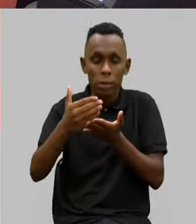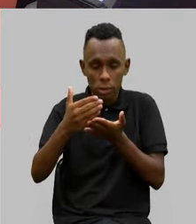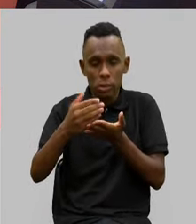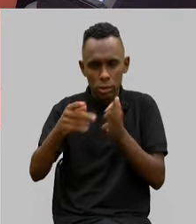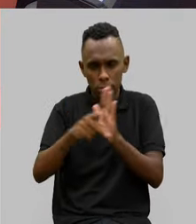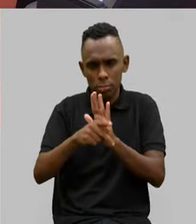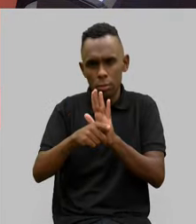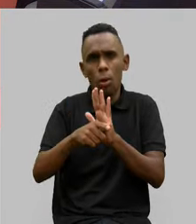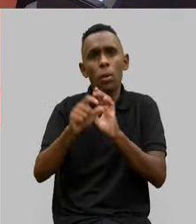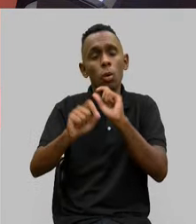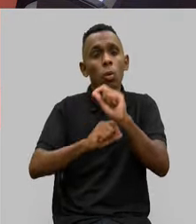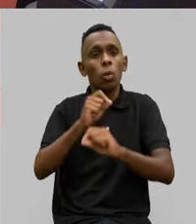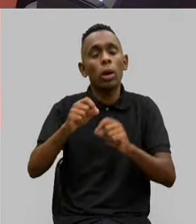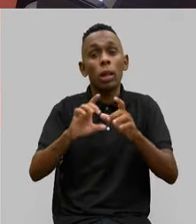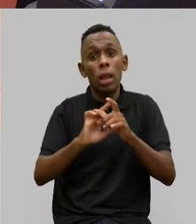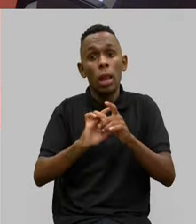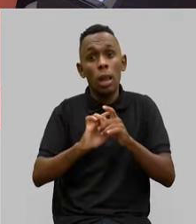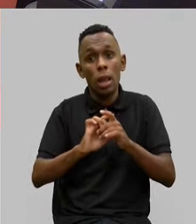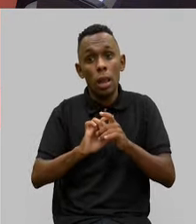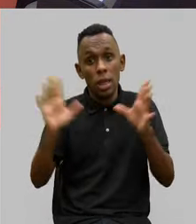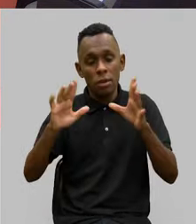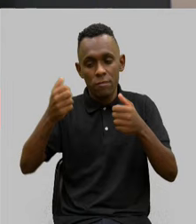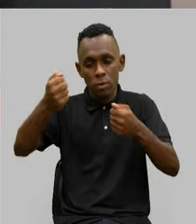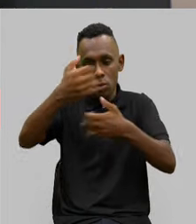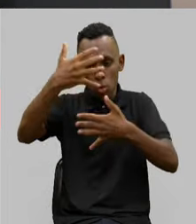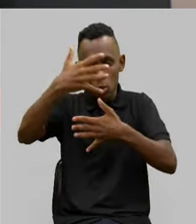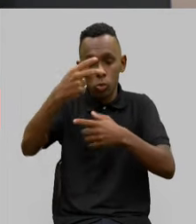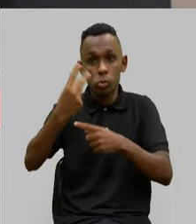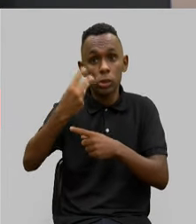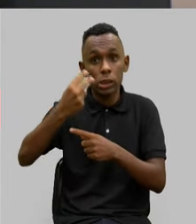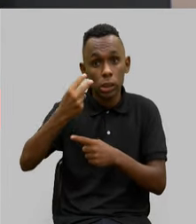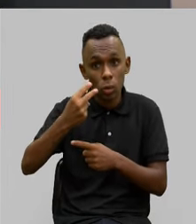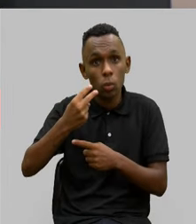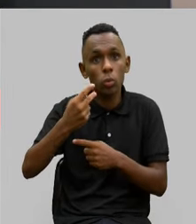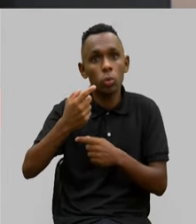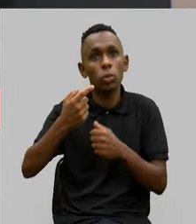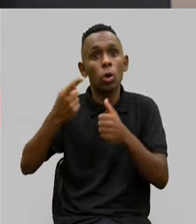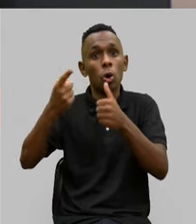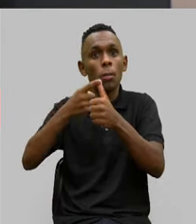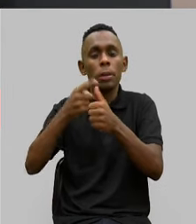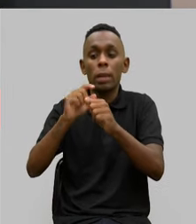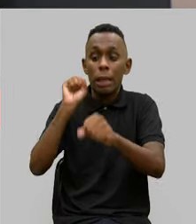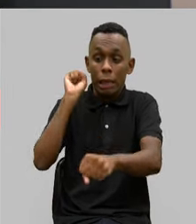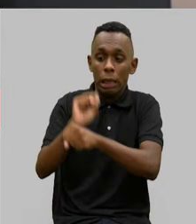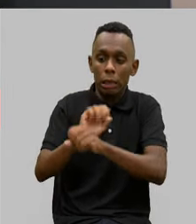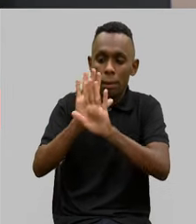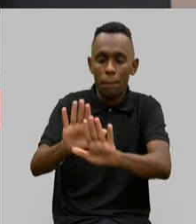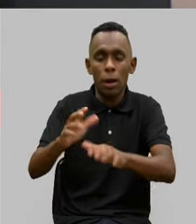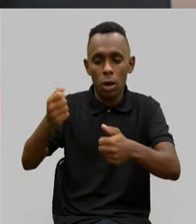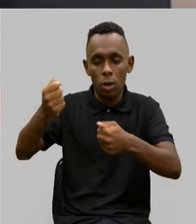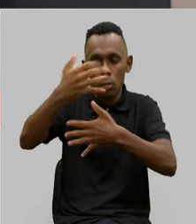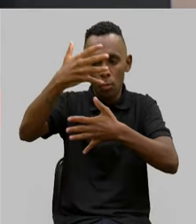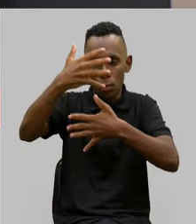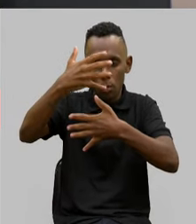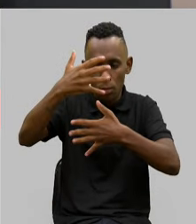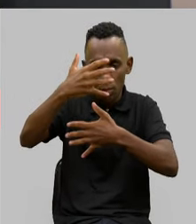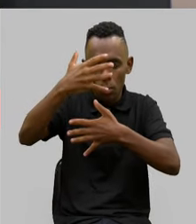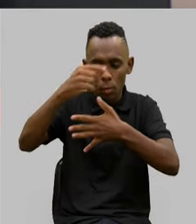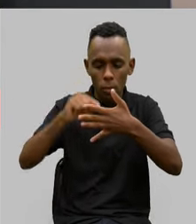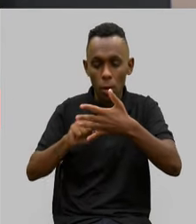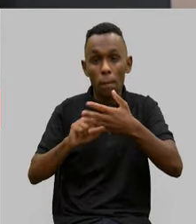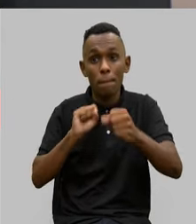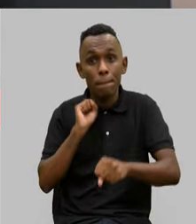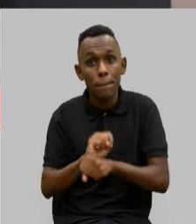anteriormente ela é liberada desse segundo neurônio e ela vai lá no primeiro neurônio e freia freia a atividade ou